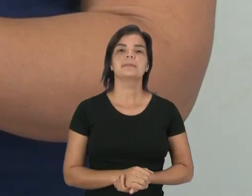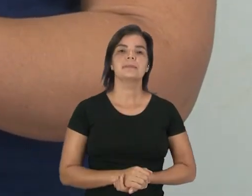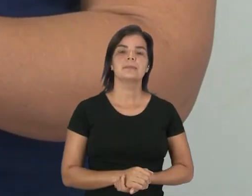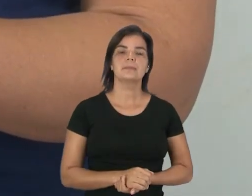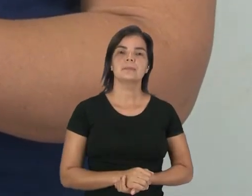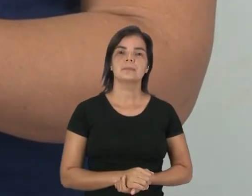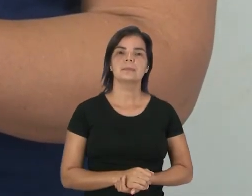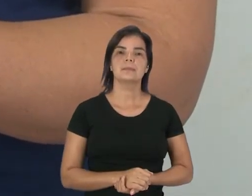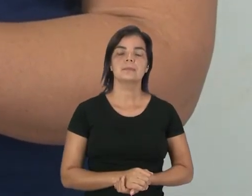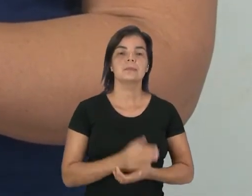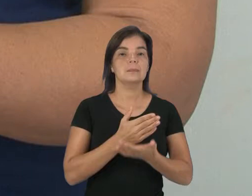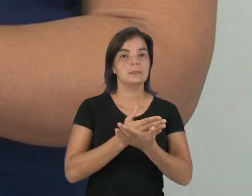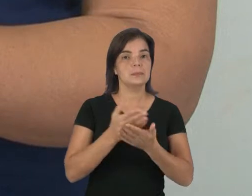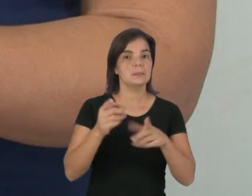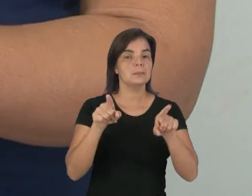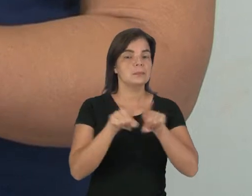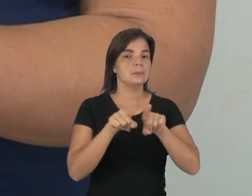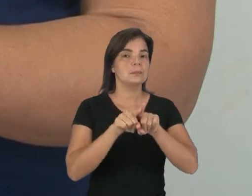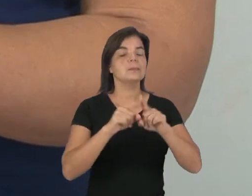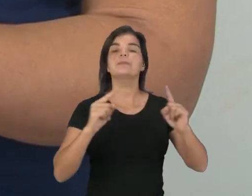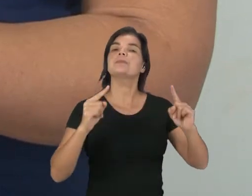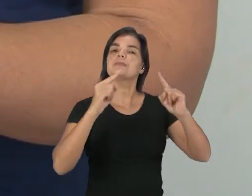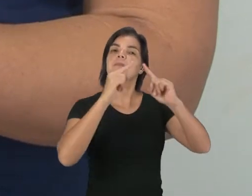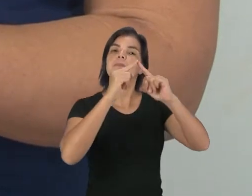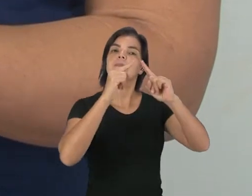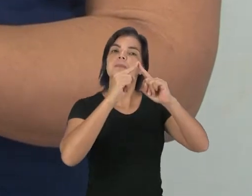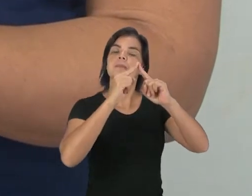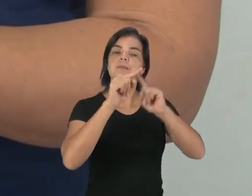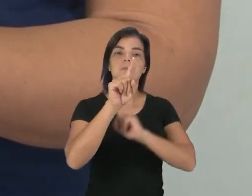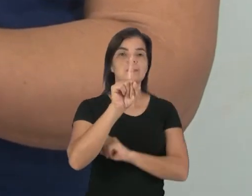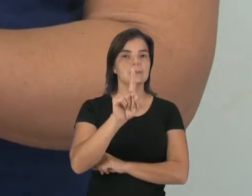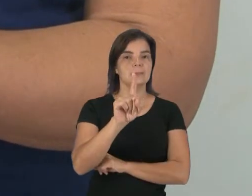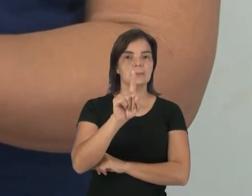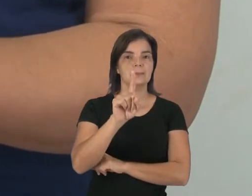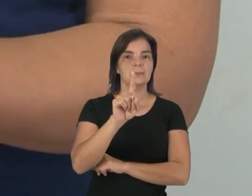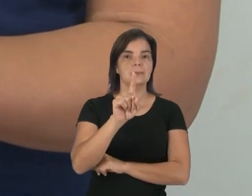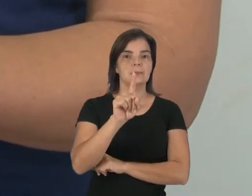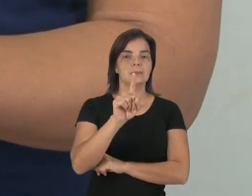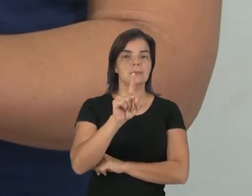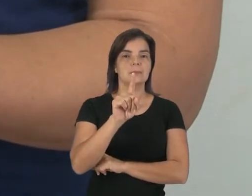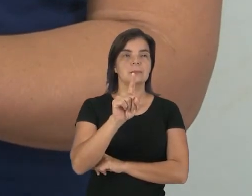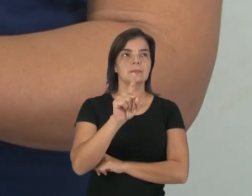contar. Vamos começando por esse vértice aqui de cima. 1,